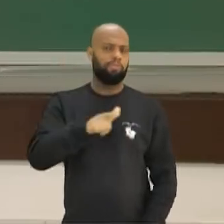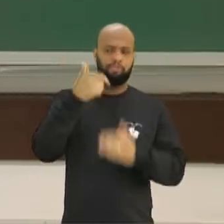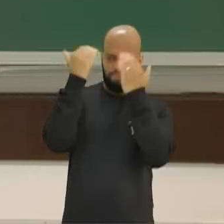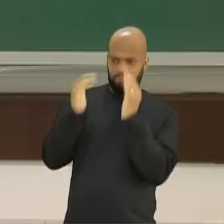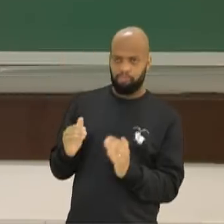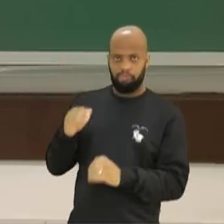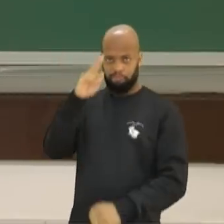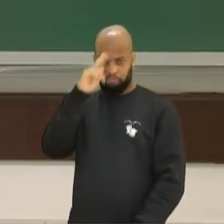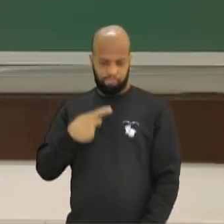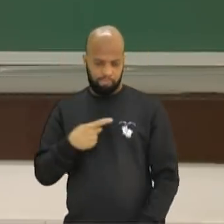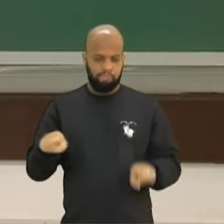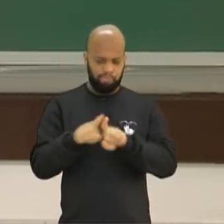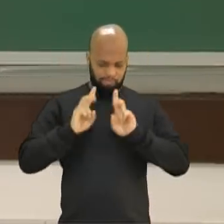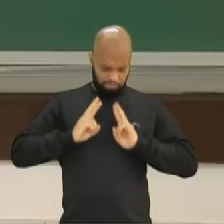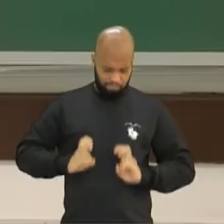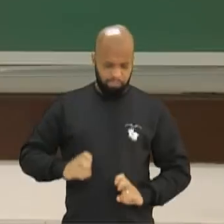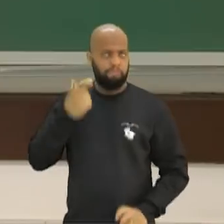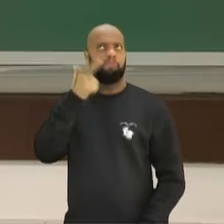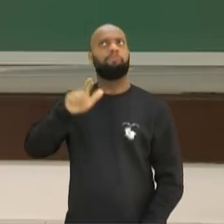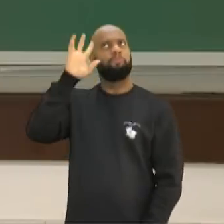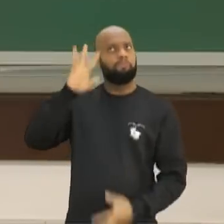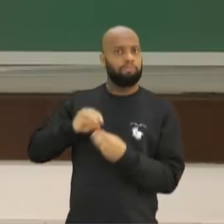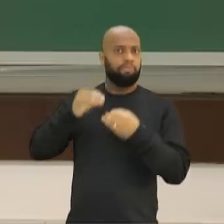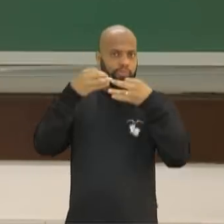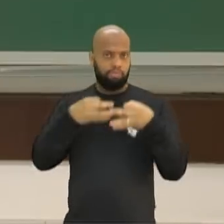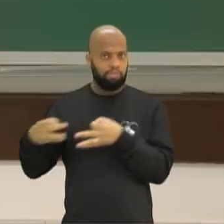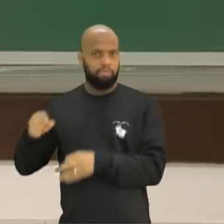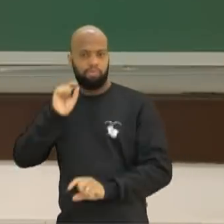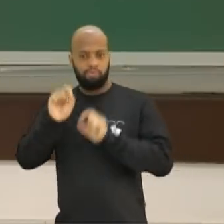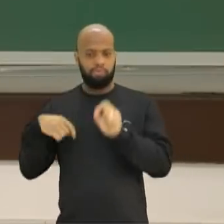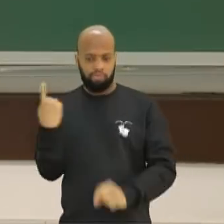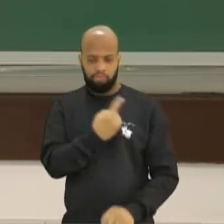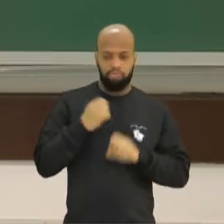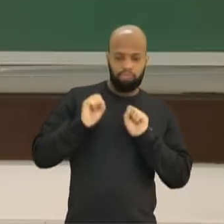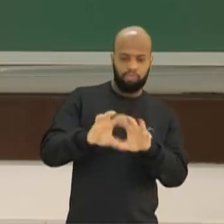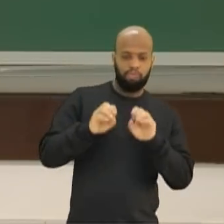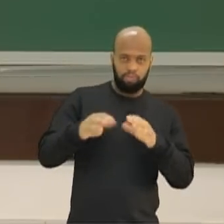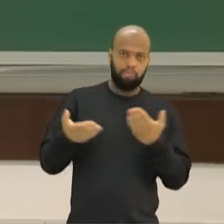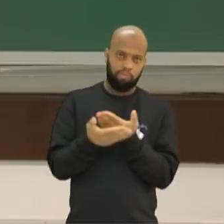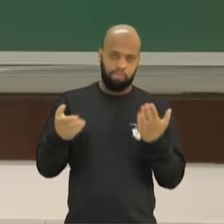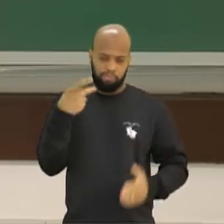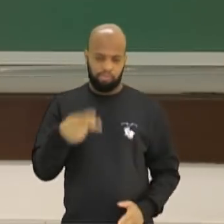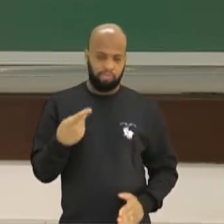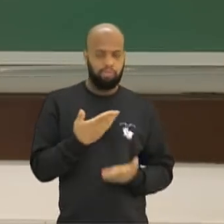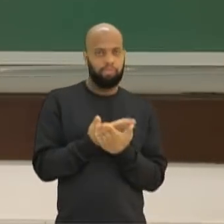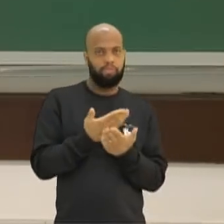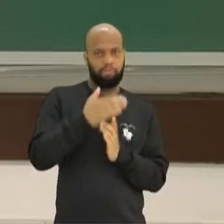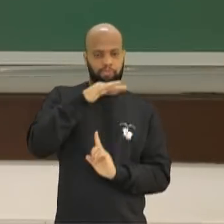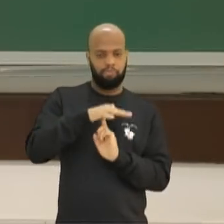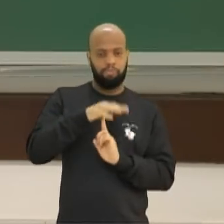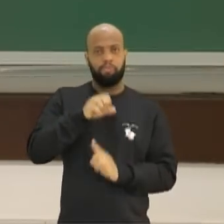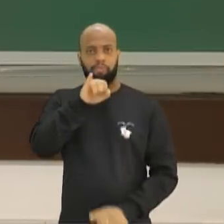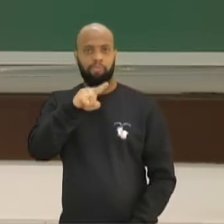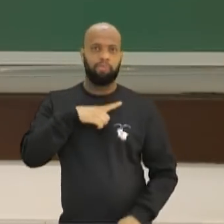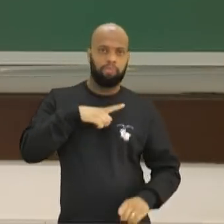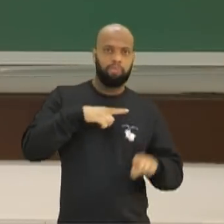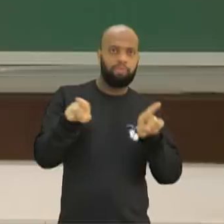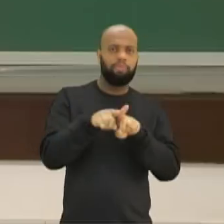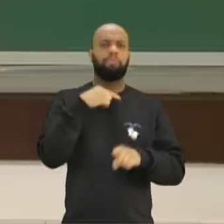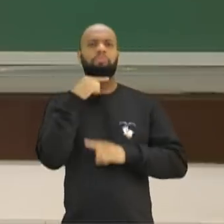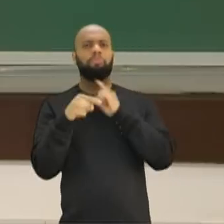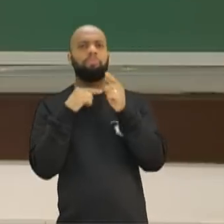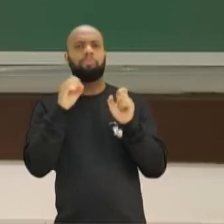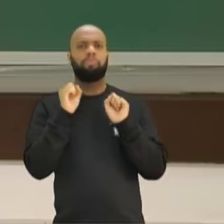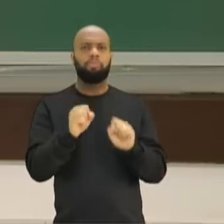autoavaliar, perceber se você realmente está entendendo aquilo que a gente está passando aqui para vocês no Aula Paraná. E se por um acaso você tiver alguma